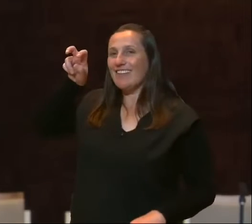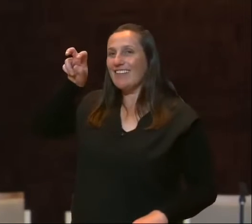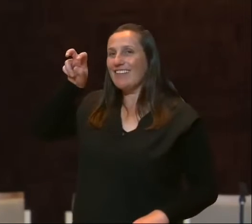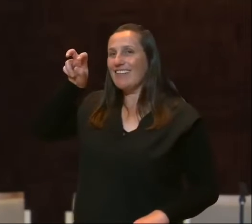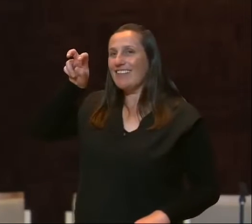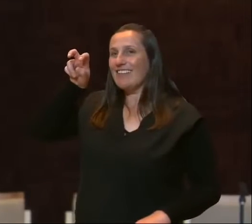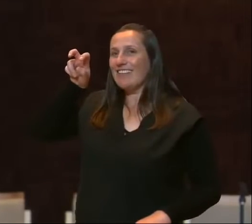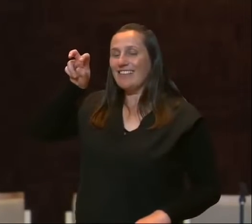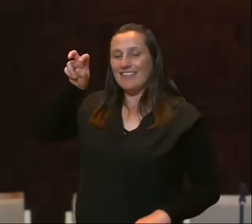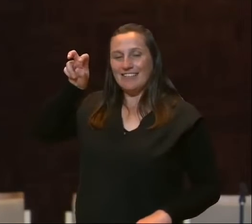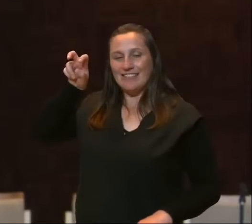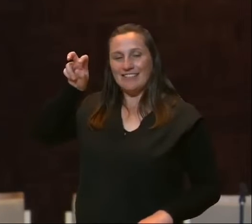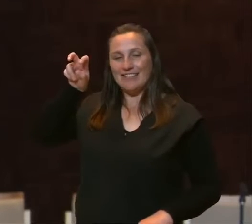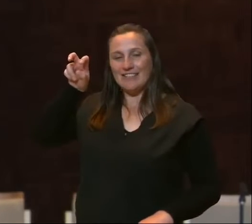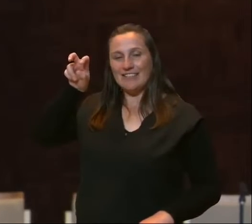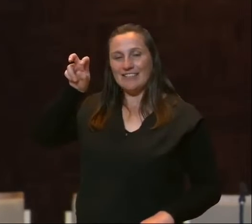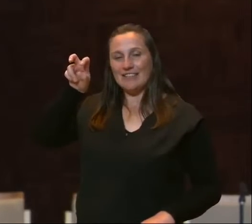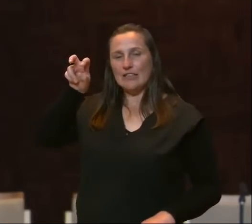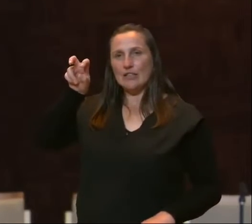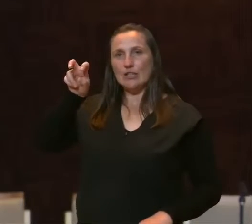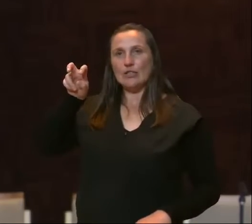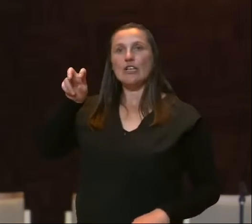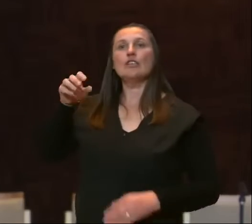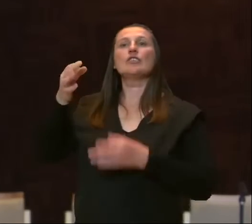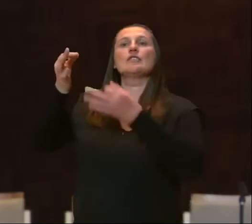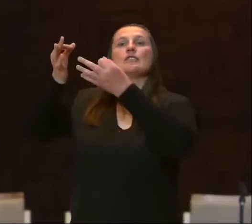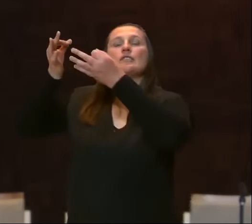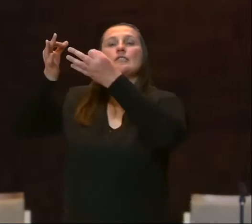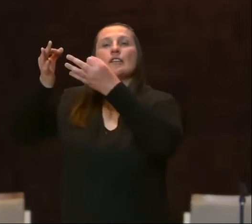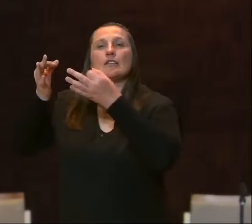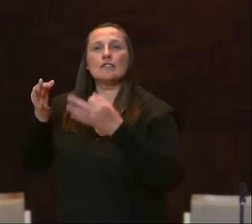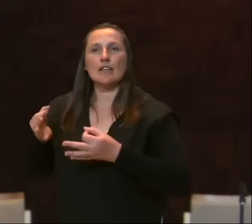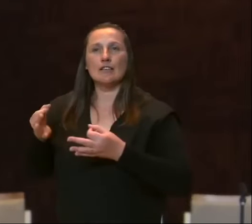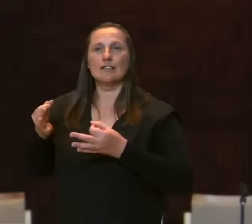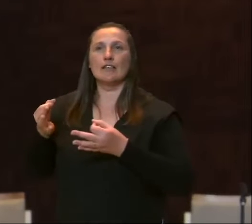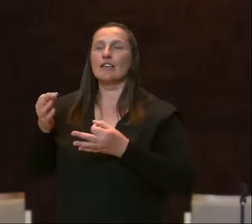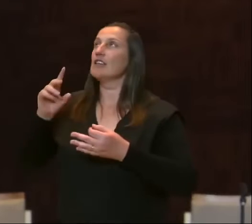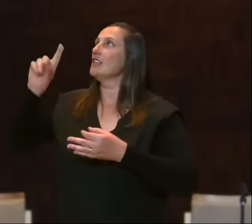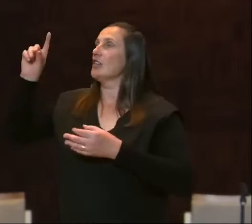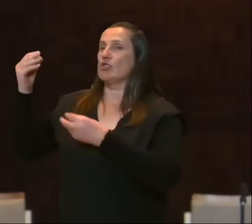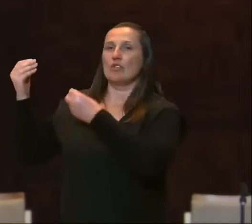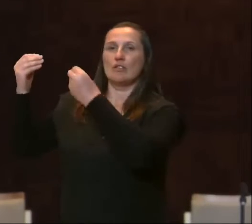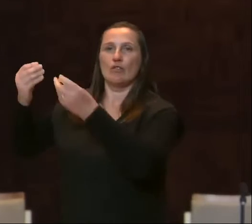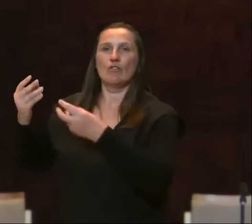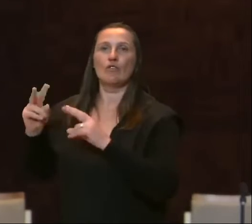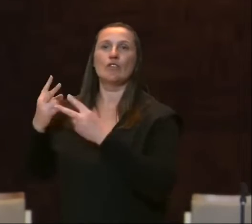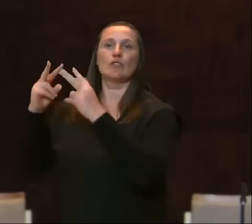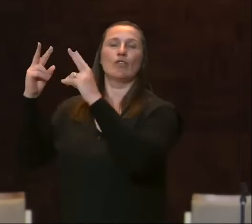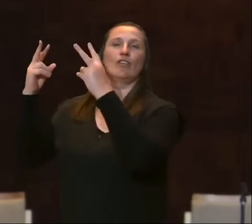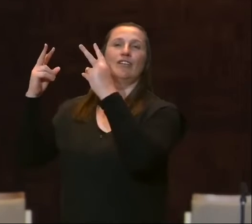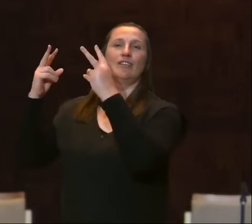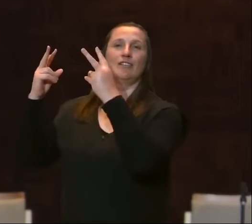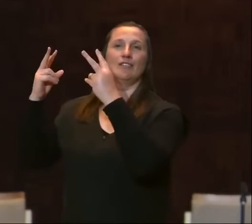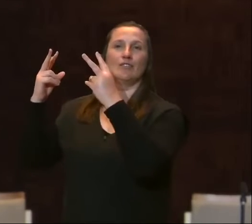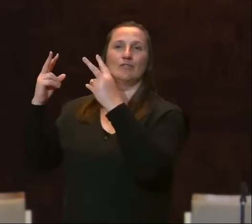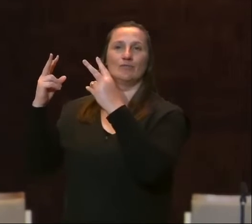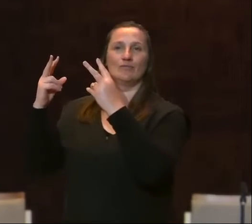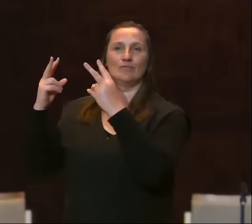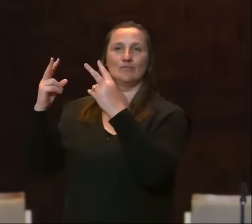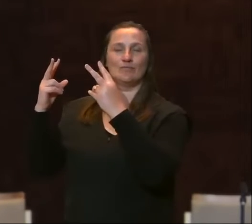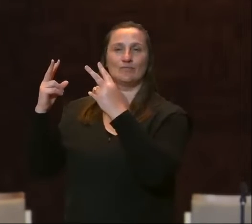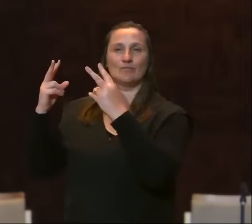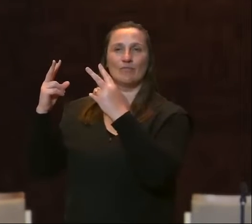e ele não tinha só uma impressão, ele tinha uma certeza que foi gerado,